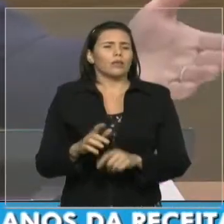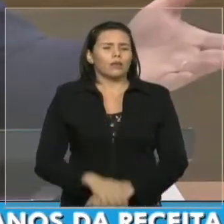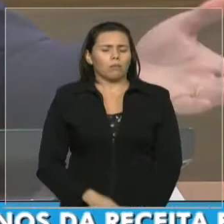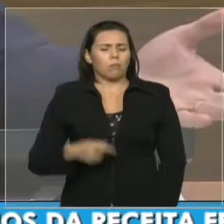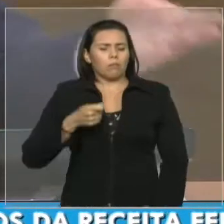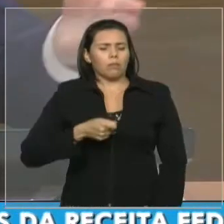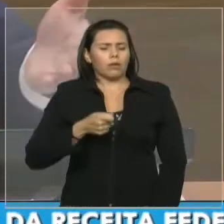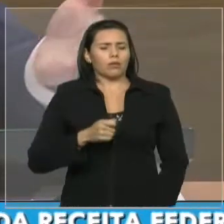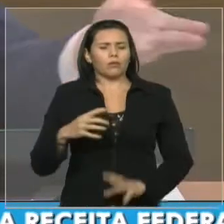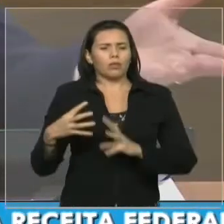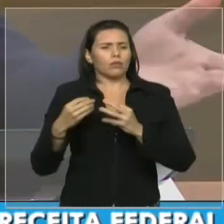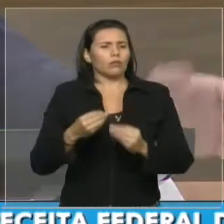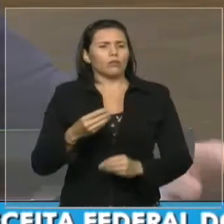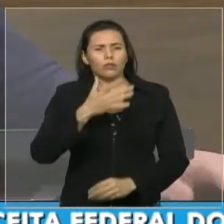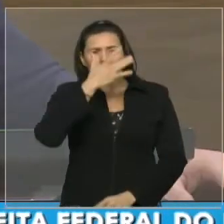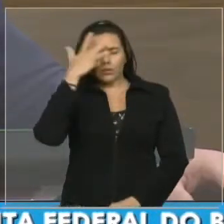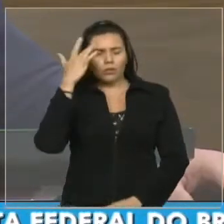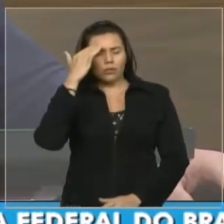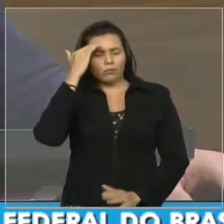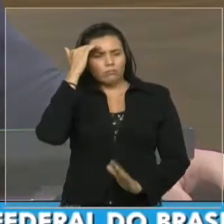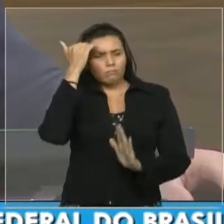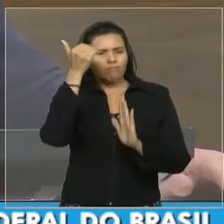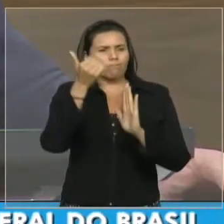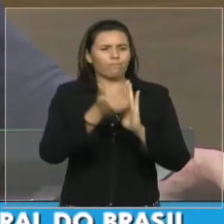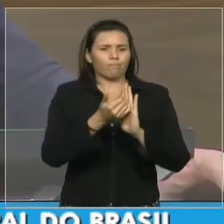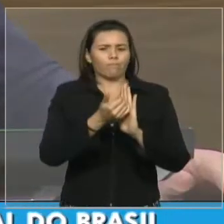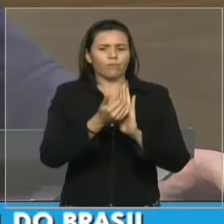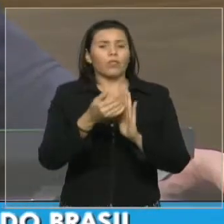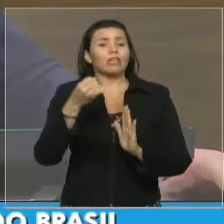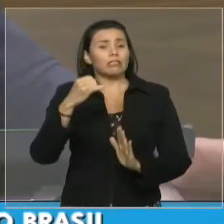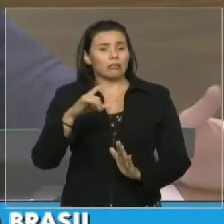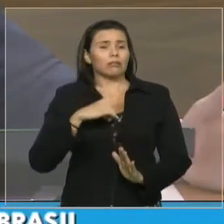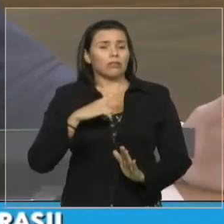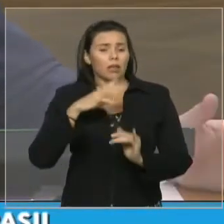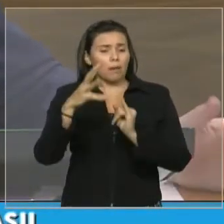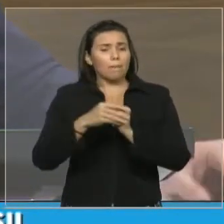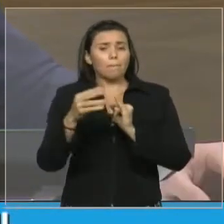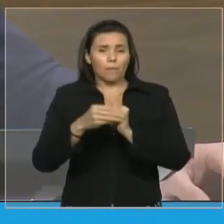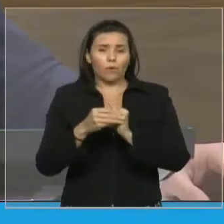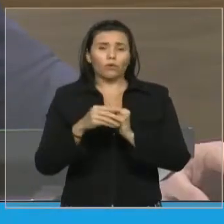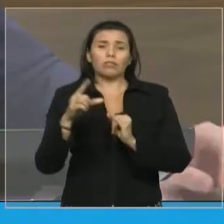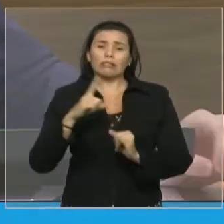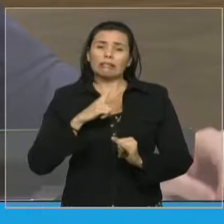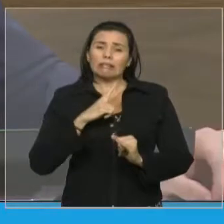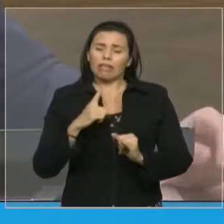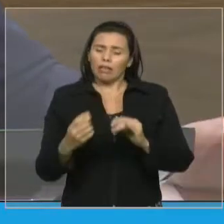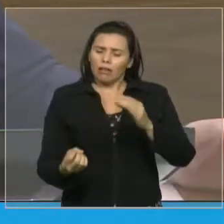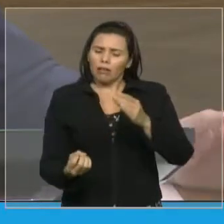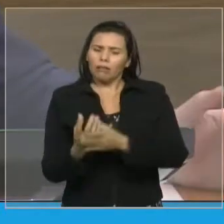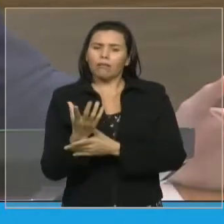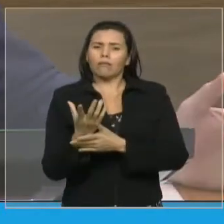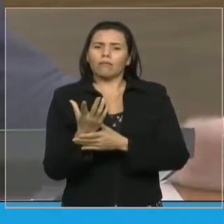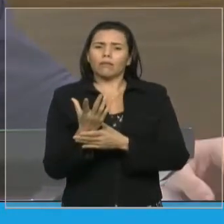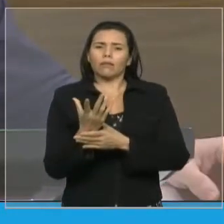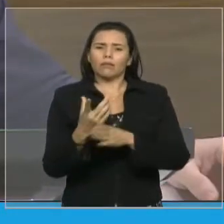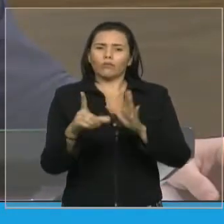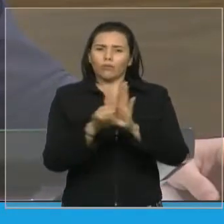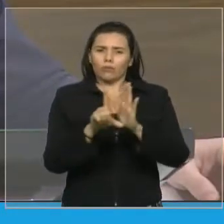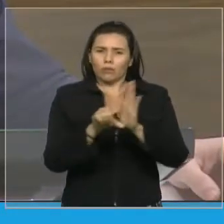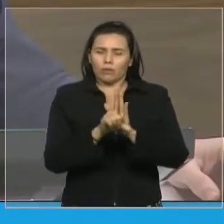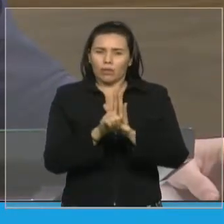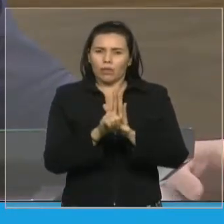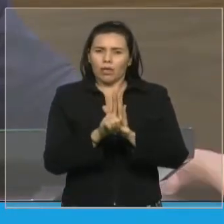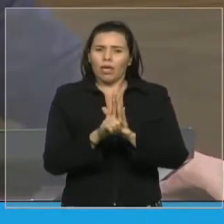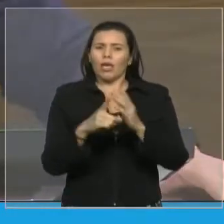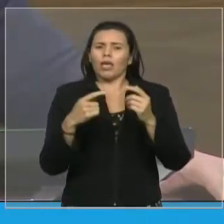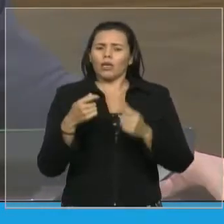Ora, se existe um tributo previsto em lei, todos devemos pagar o tributo e não deve haver exceções. E